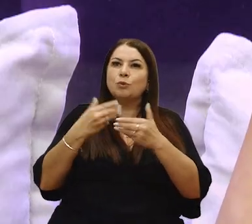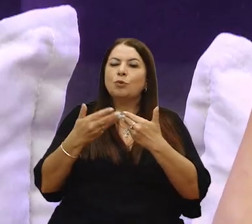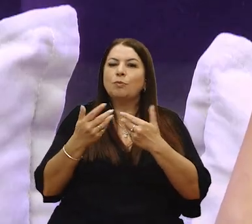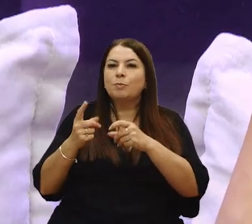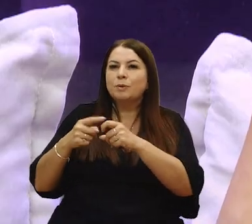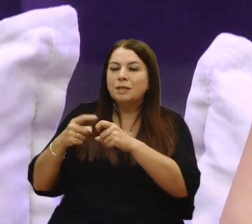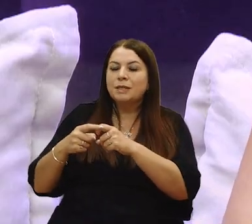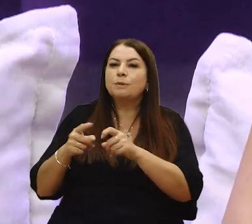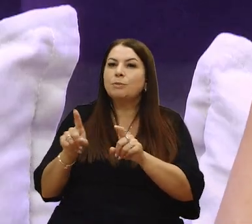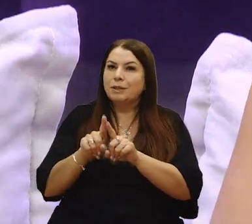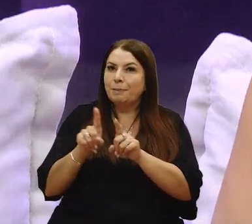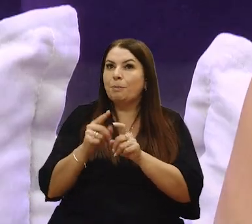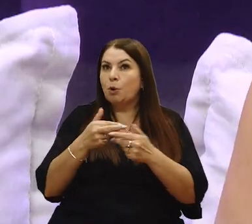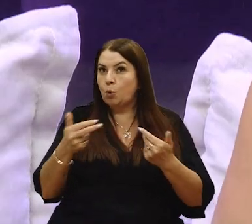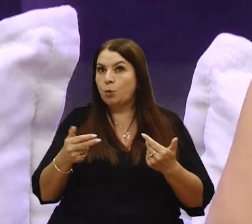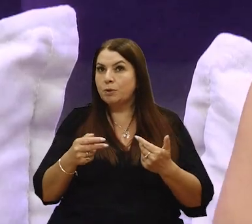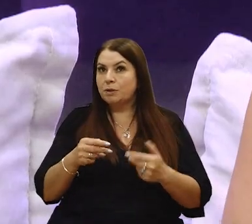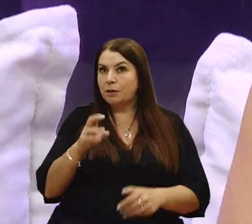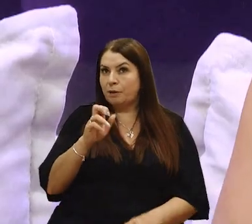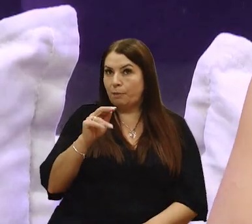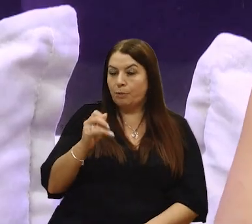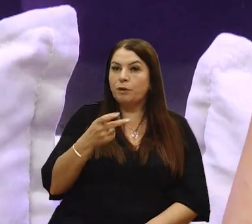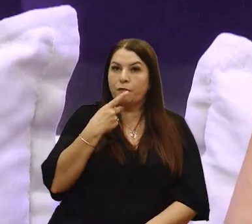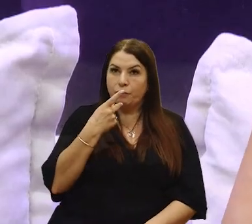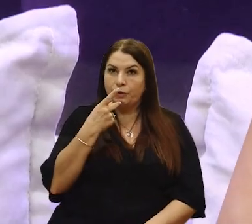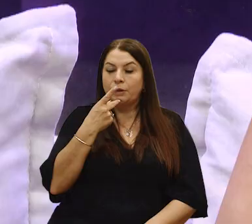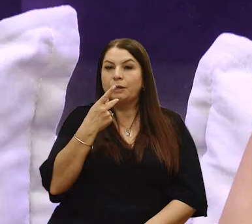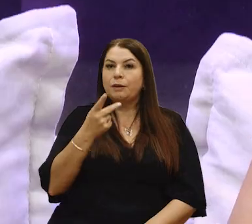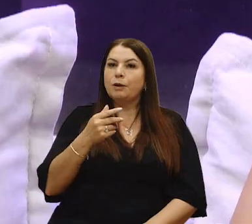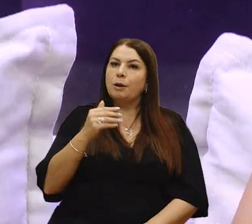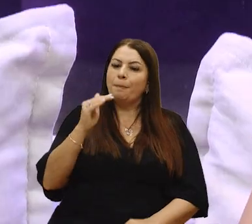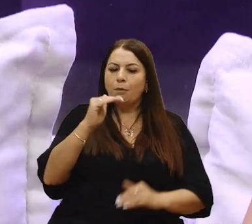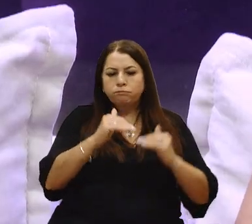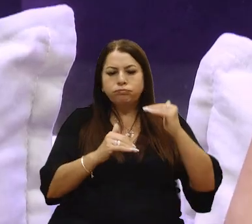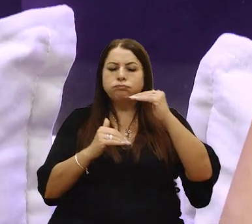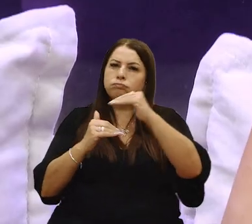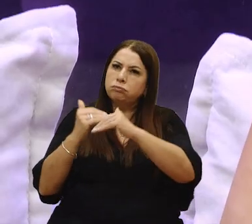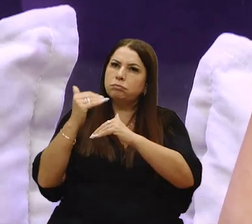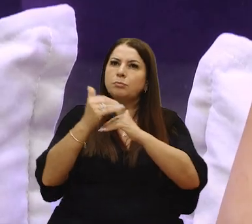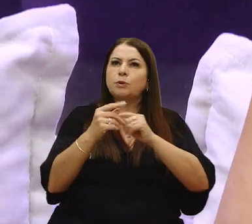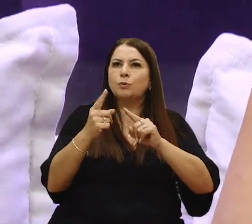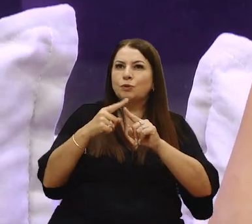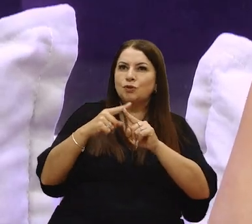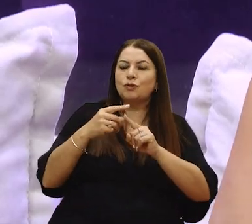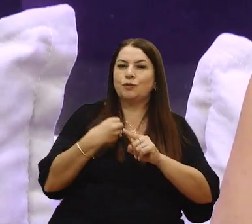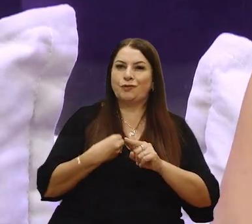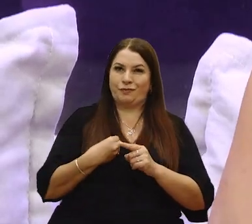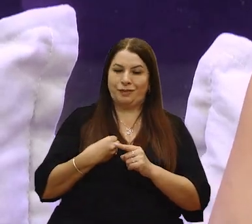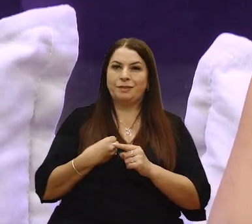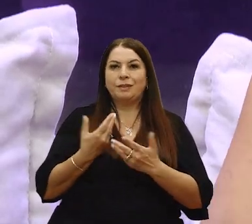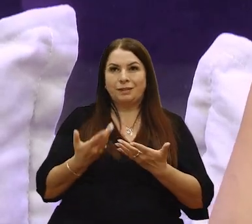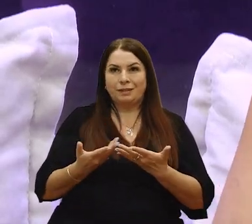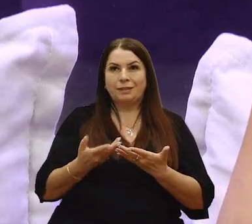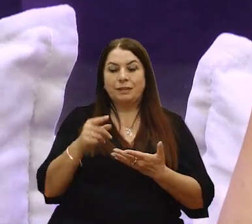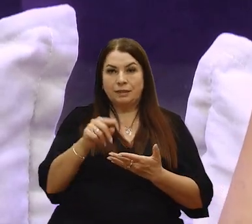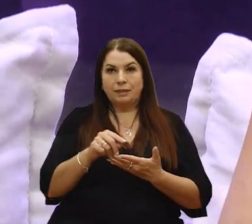muito no que elas passaram. Eu segui à risca todos os passos, porque eu precisava melhorar. Tava uma situação bem complicada, porque